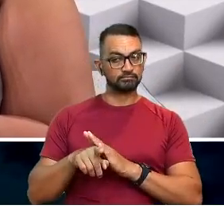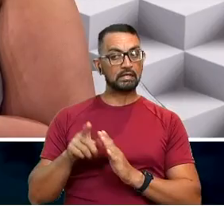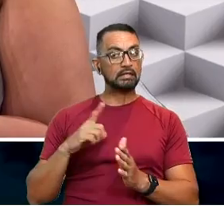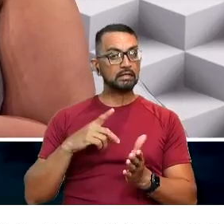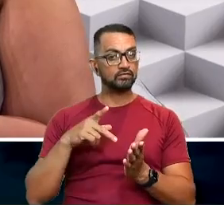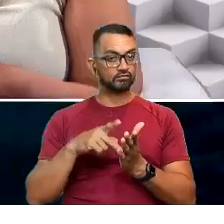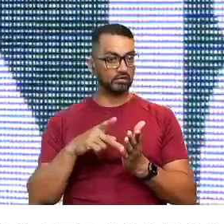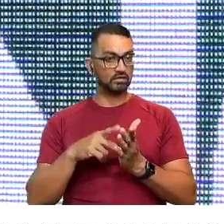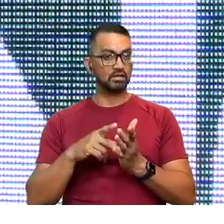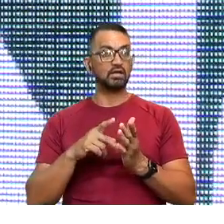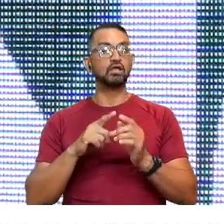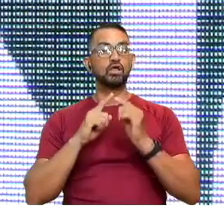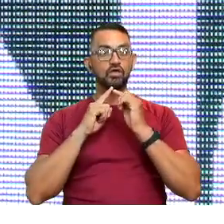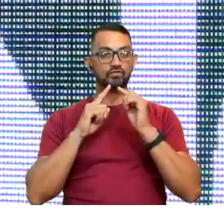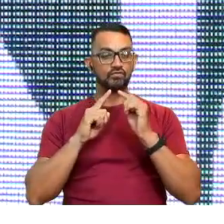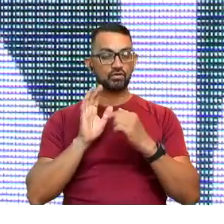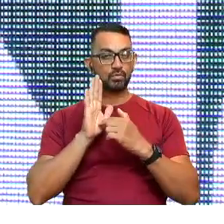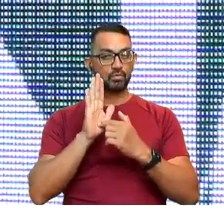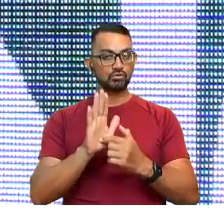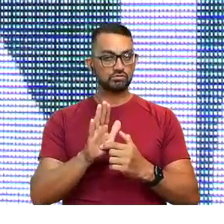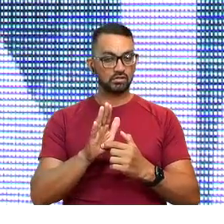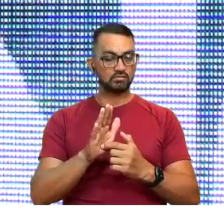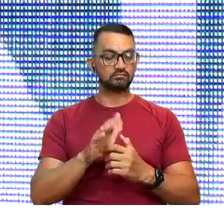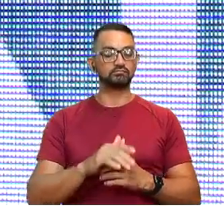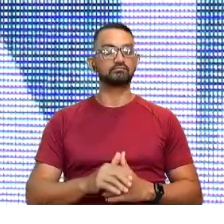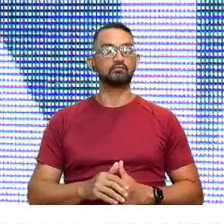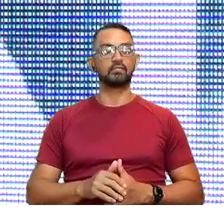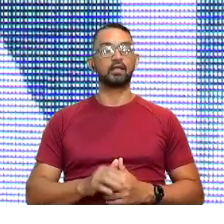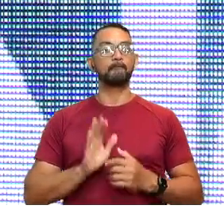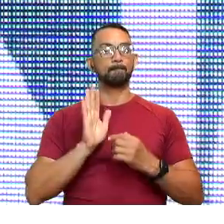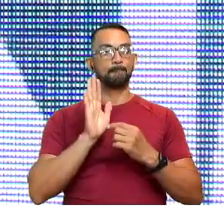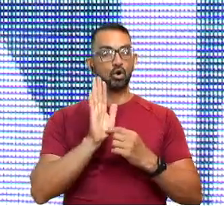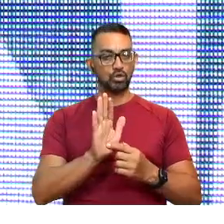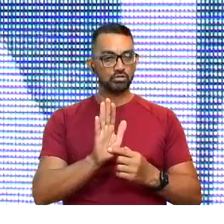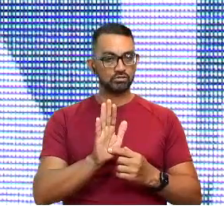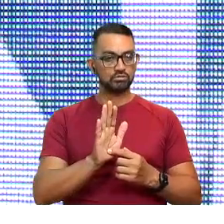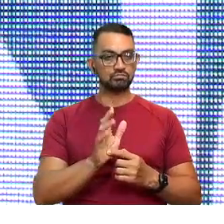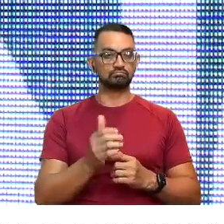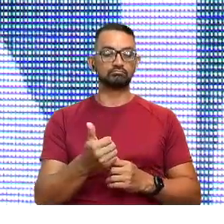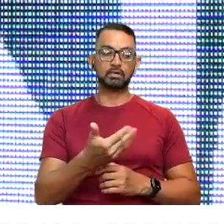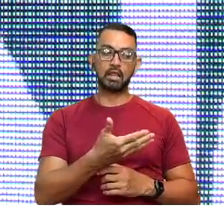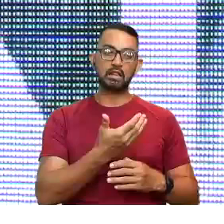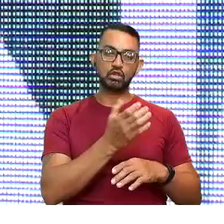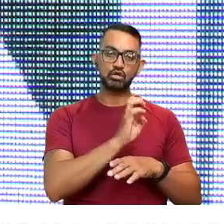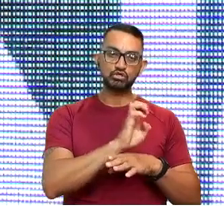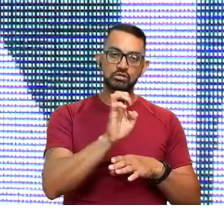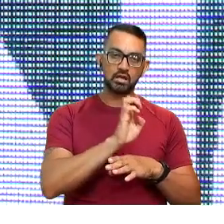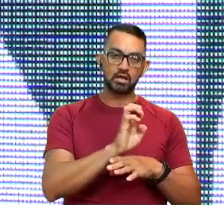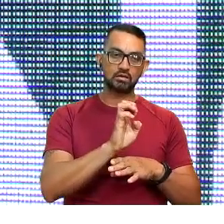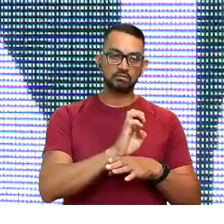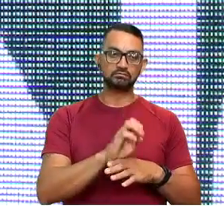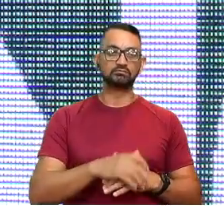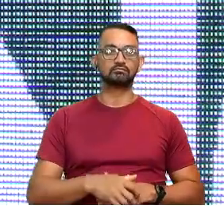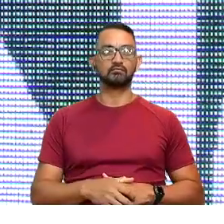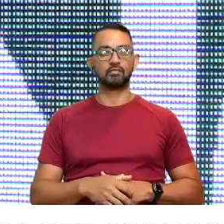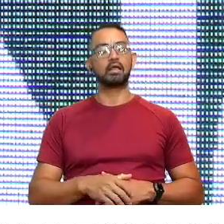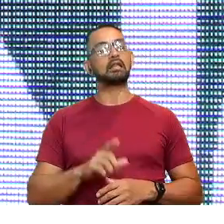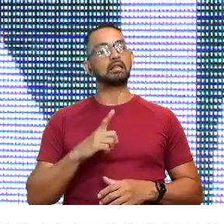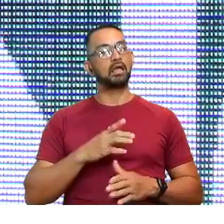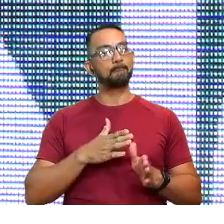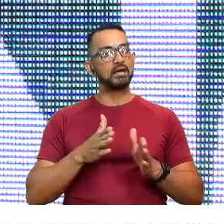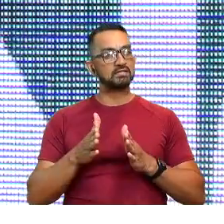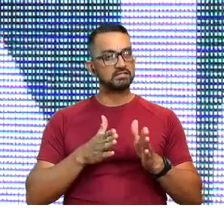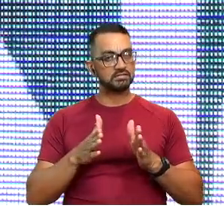apurar né a veracidade da informação para mostrar os dois lados a gente mostra então o lado da denúncia de quem nos